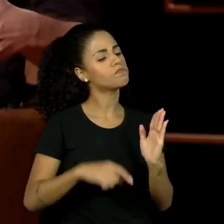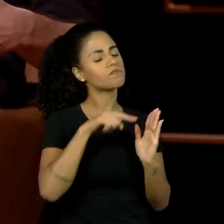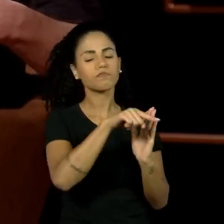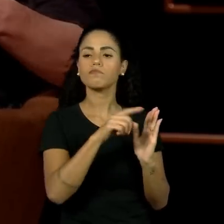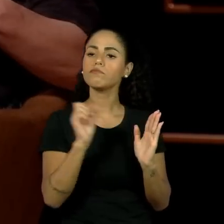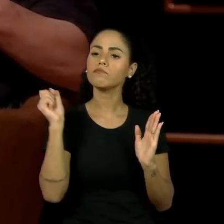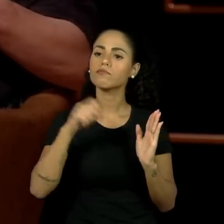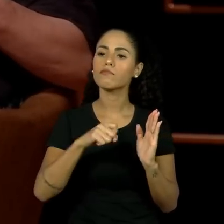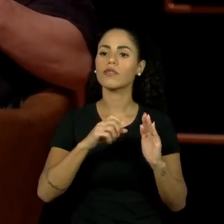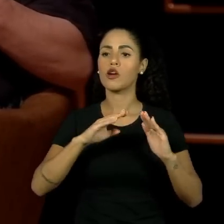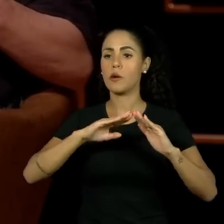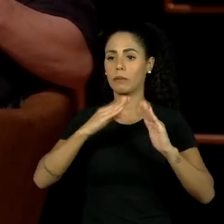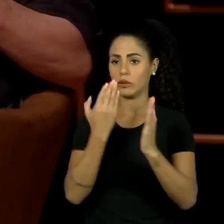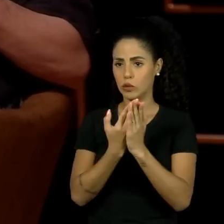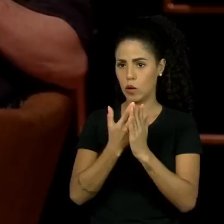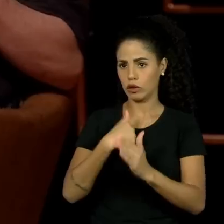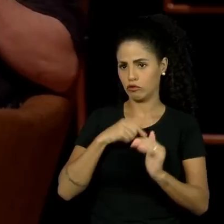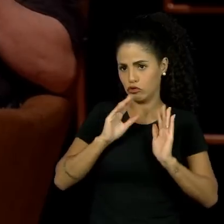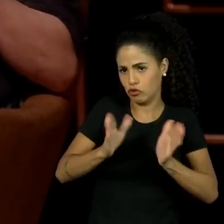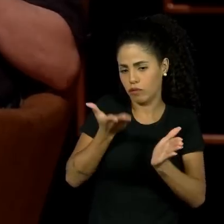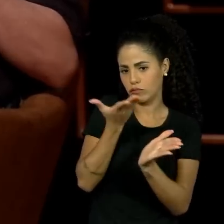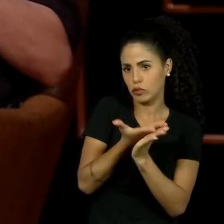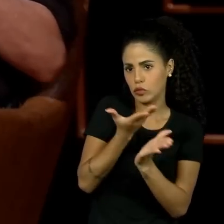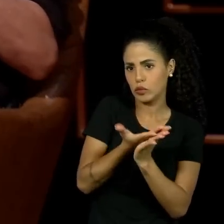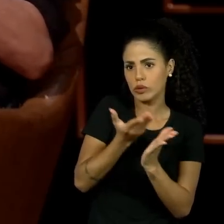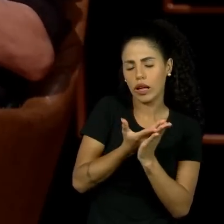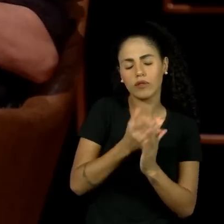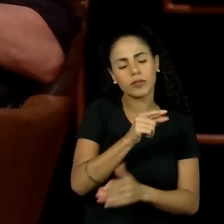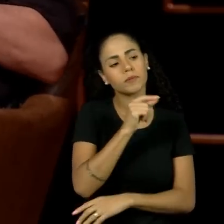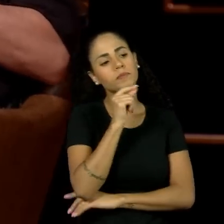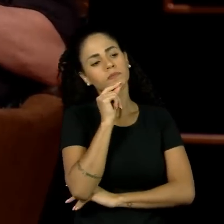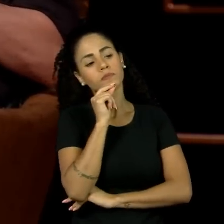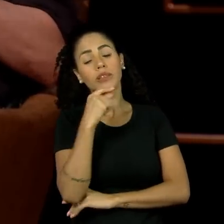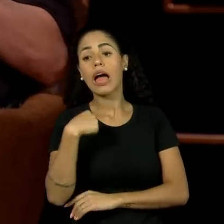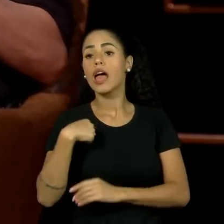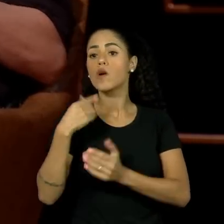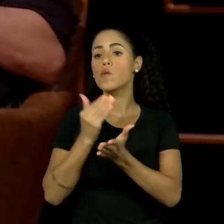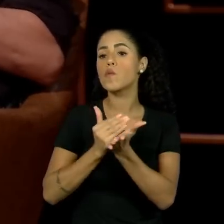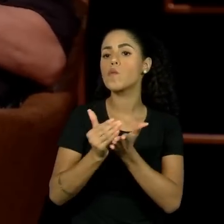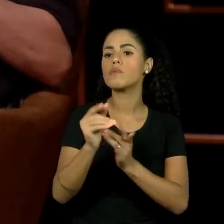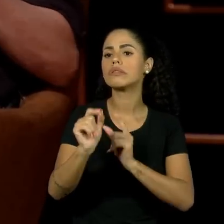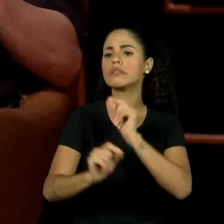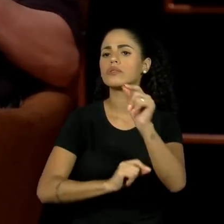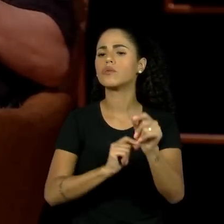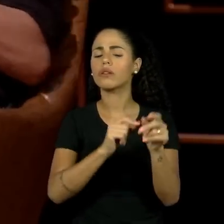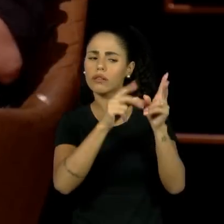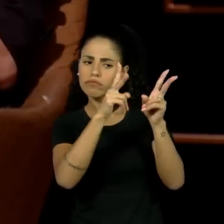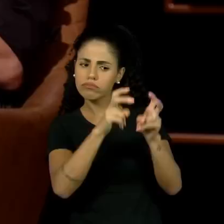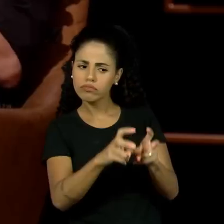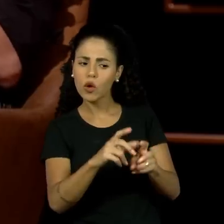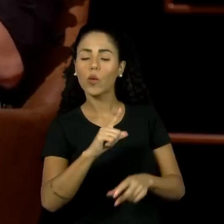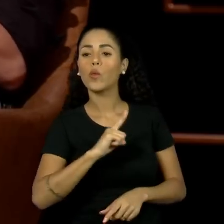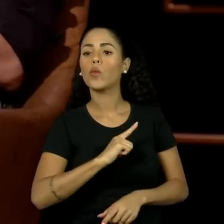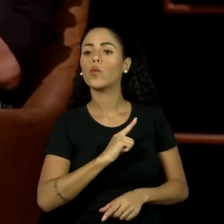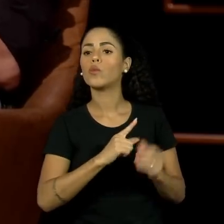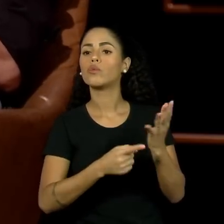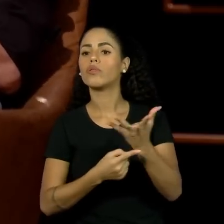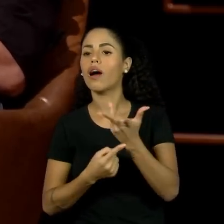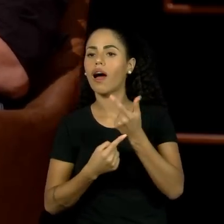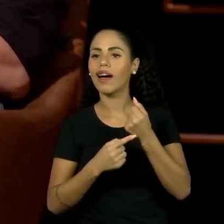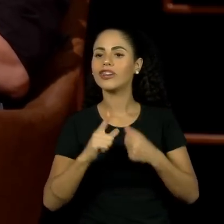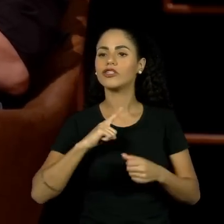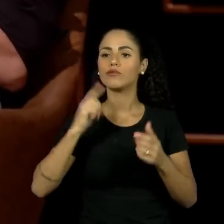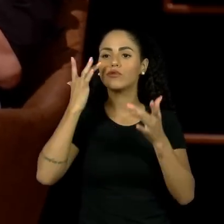voltei para o Colégio Objetivo, eu logo comecei a ver o que tinha de arte. E tinha um teatro